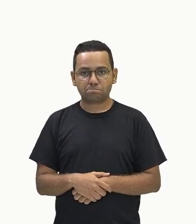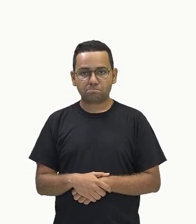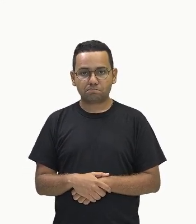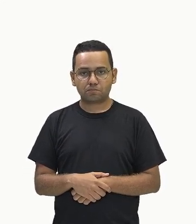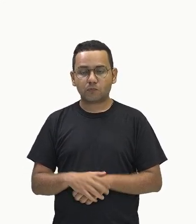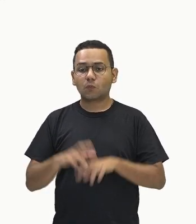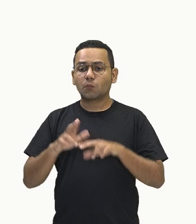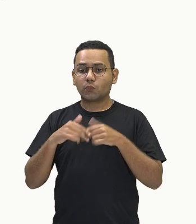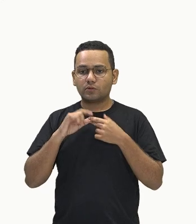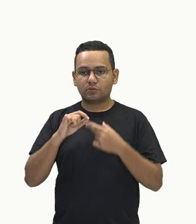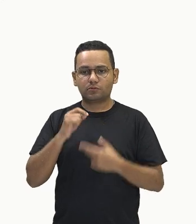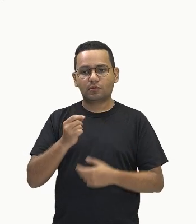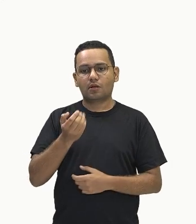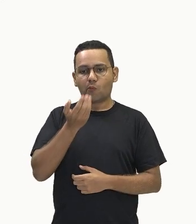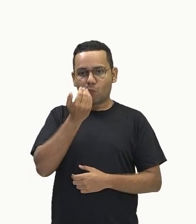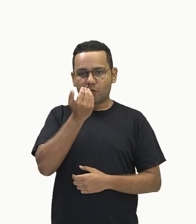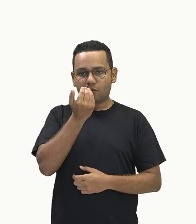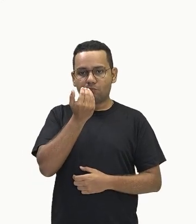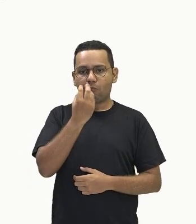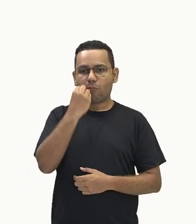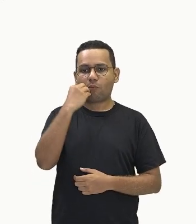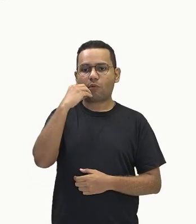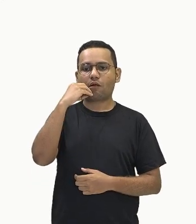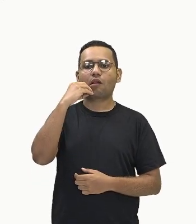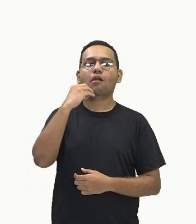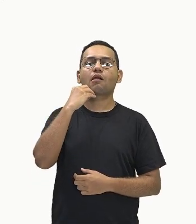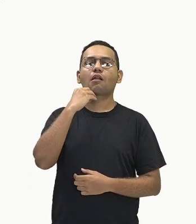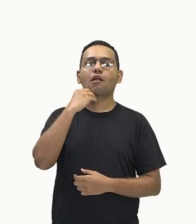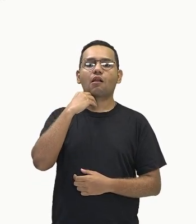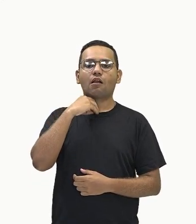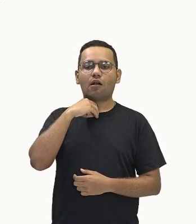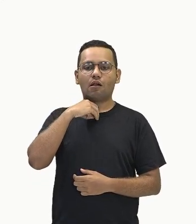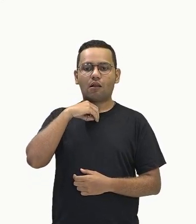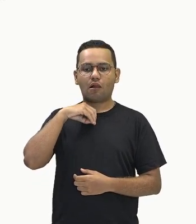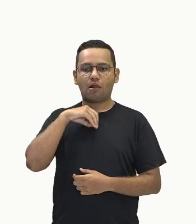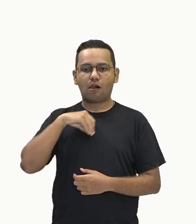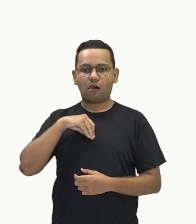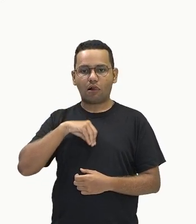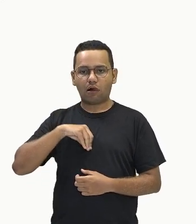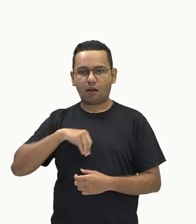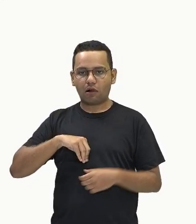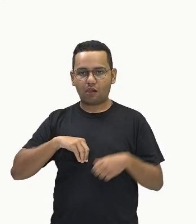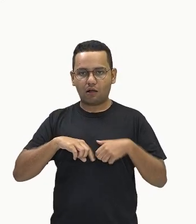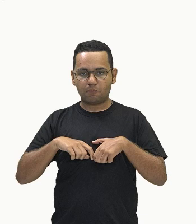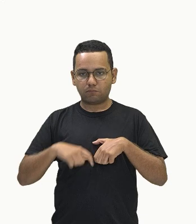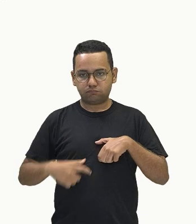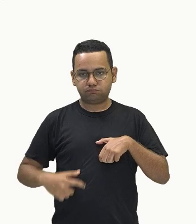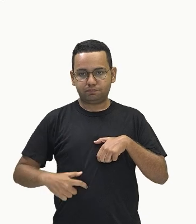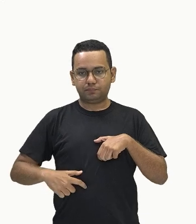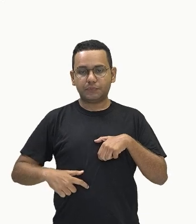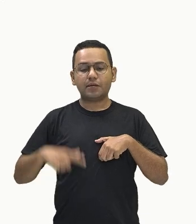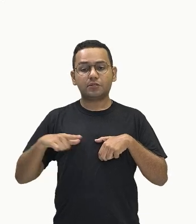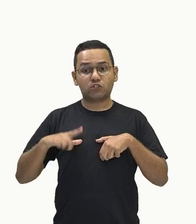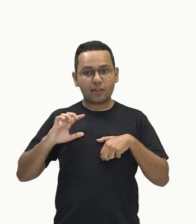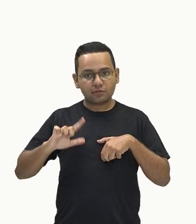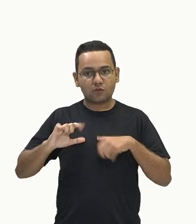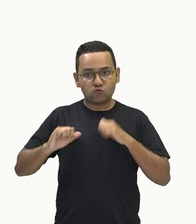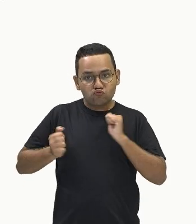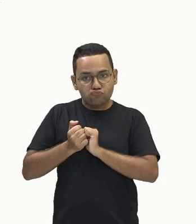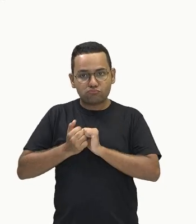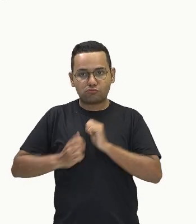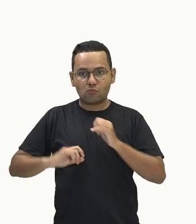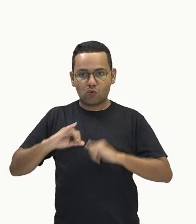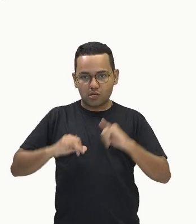bolo alimentar até o estômago, onde é iniciado o processo químico da